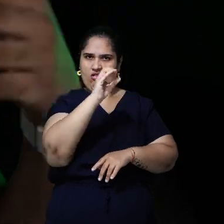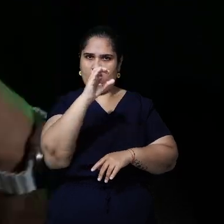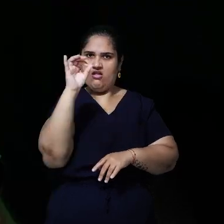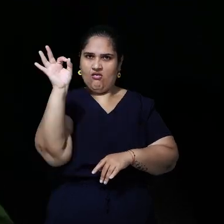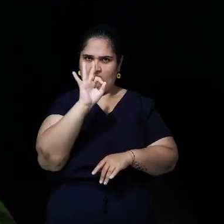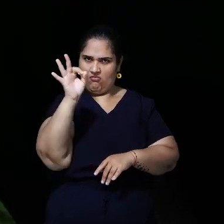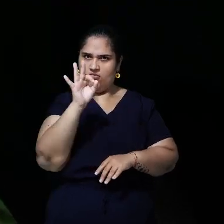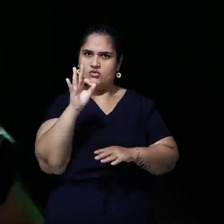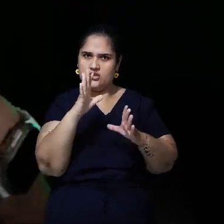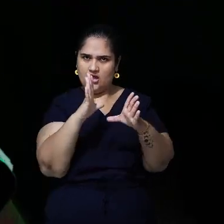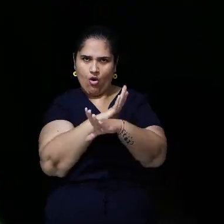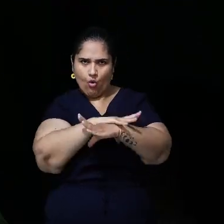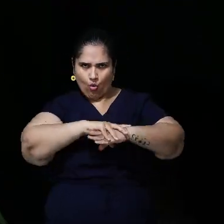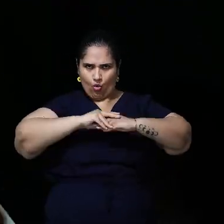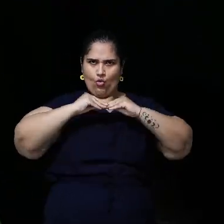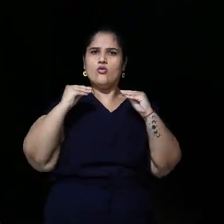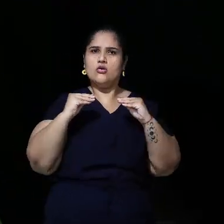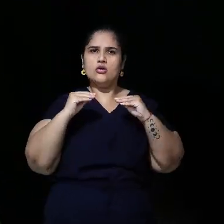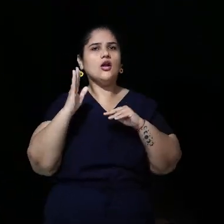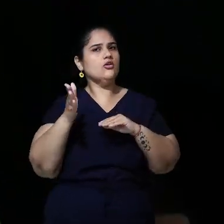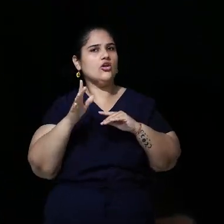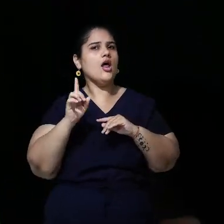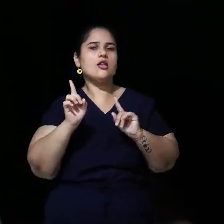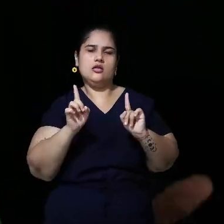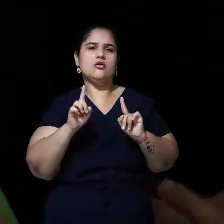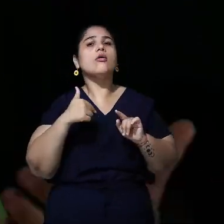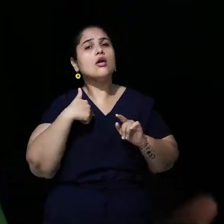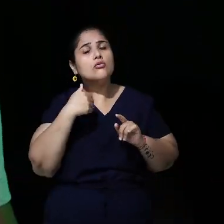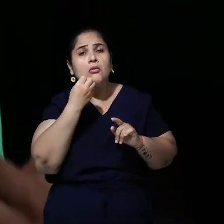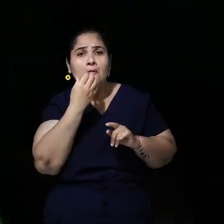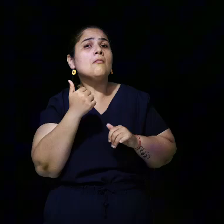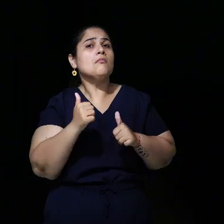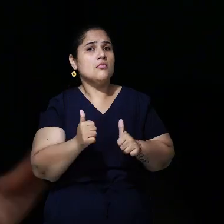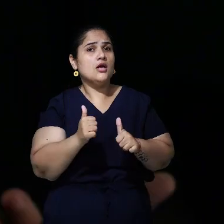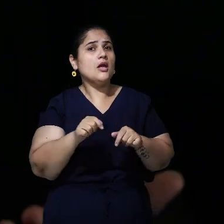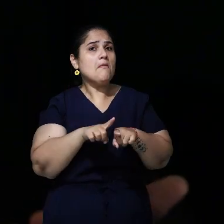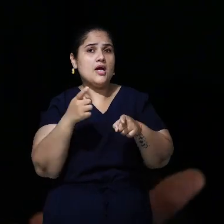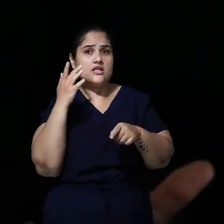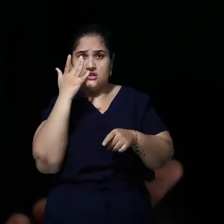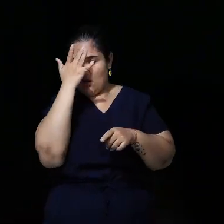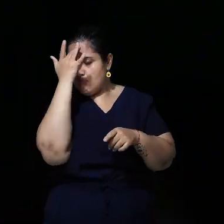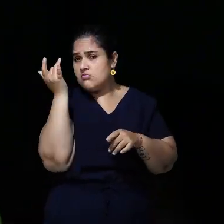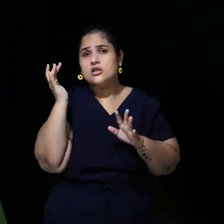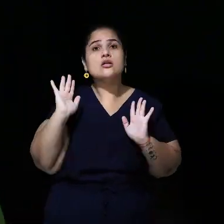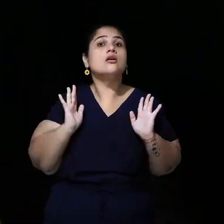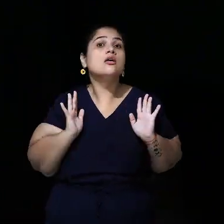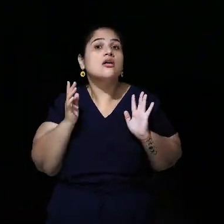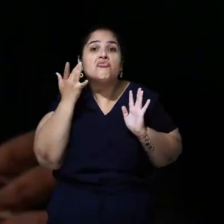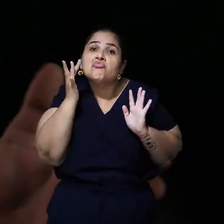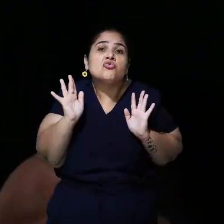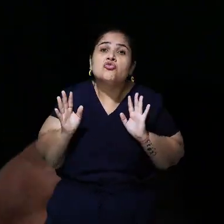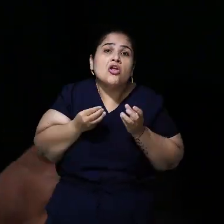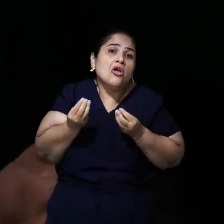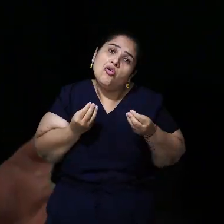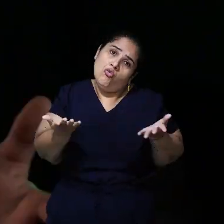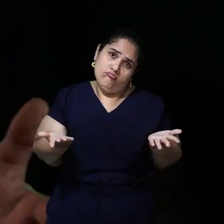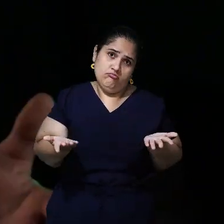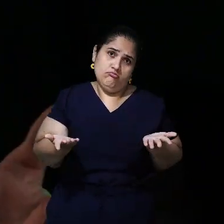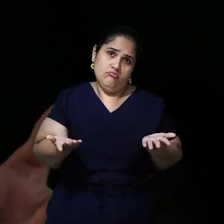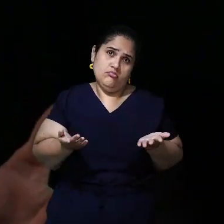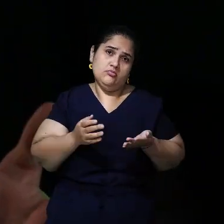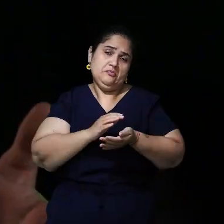coisa que eu não posso dizer. Hoje eu tô numa situação legal. A não ser como é que eu vou reagir amanhã se acontecer uma situação que eu não esteja